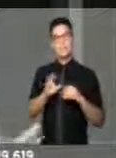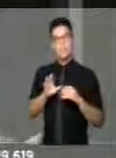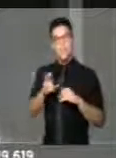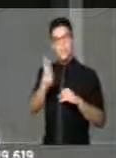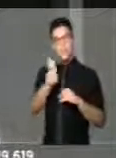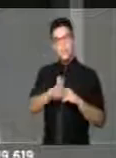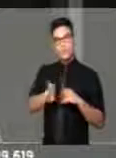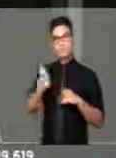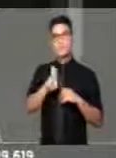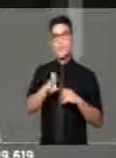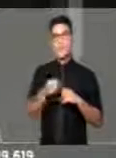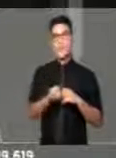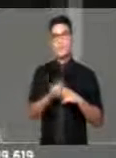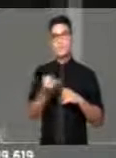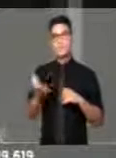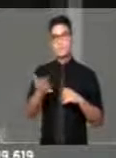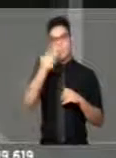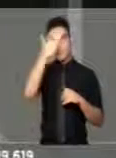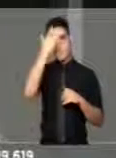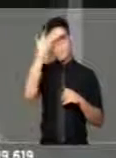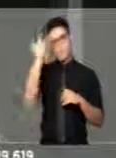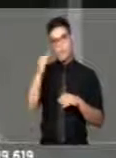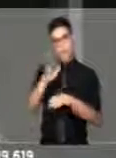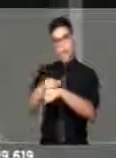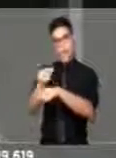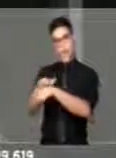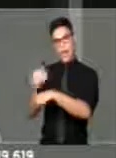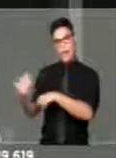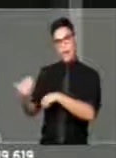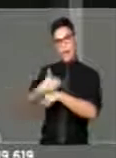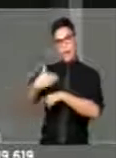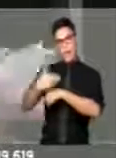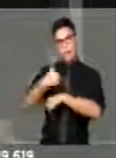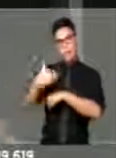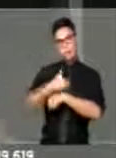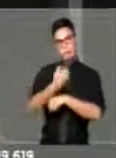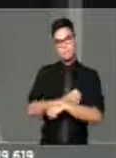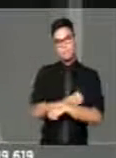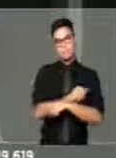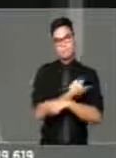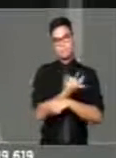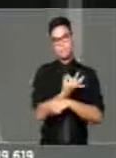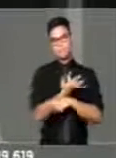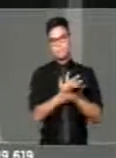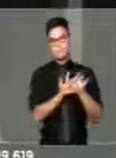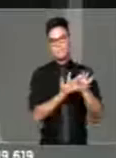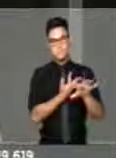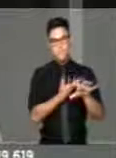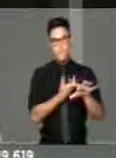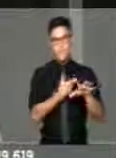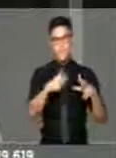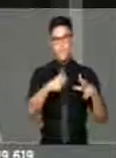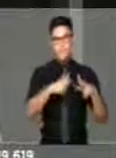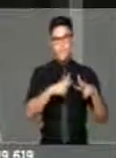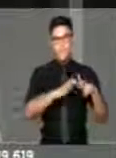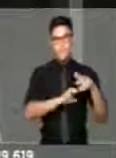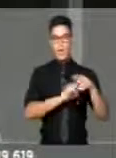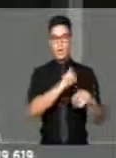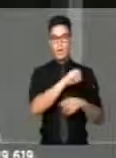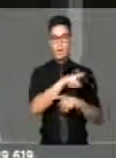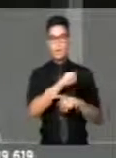um nicho de mercado para que efetivamente a previdência pública não